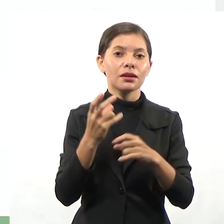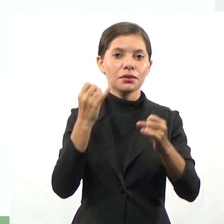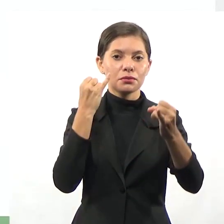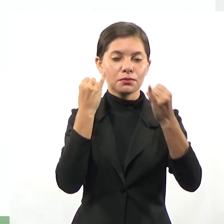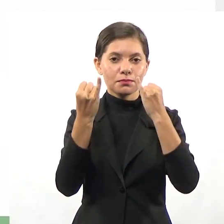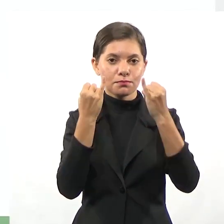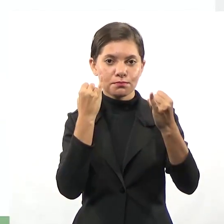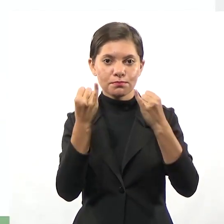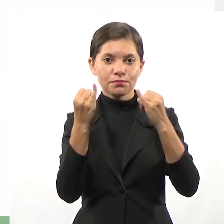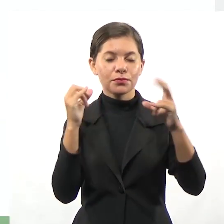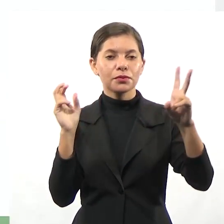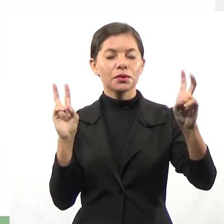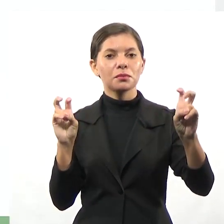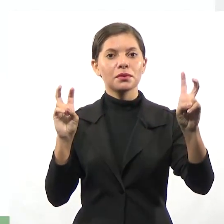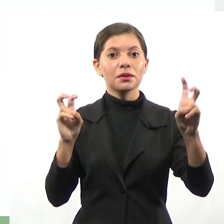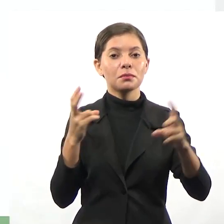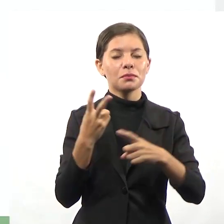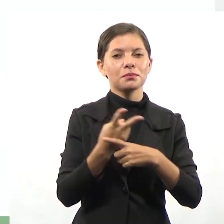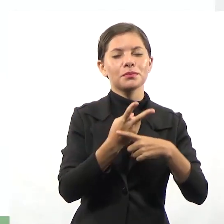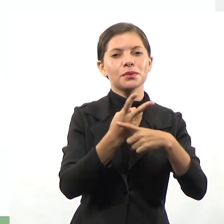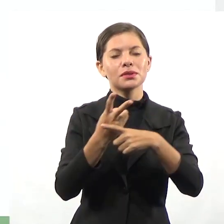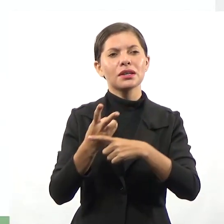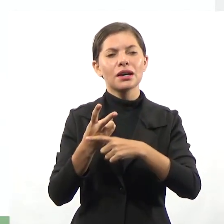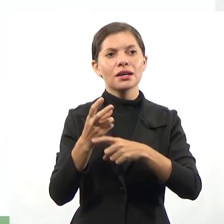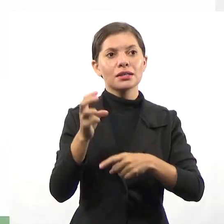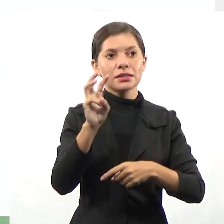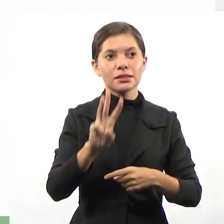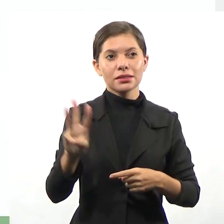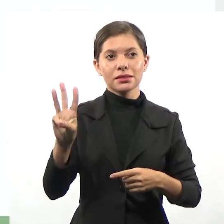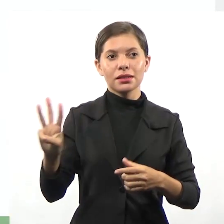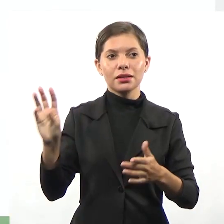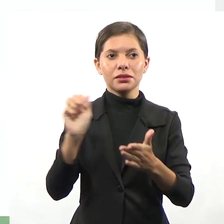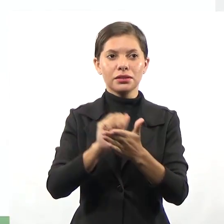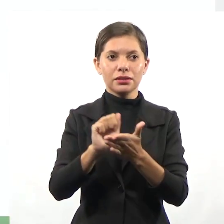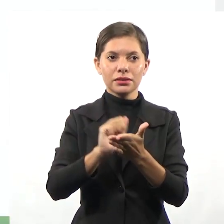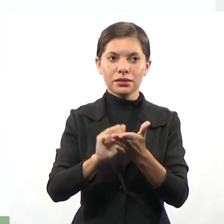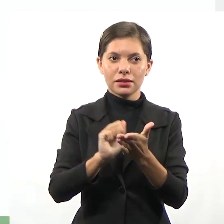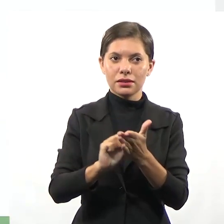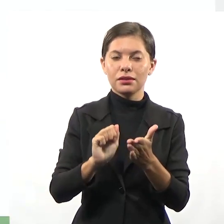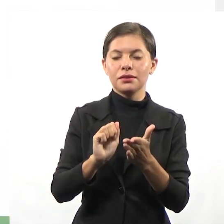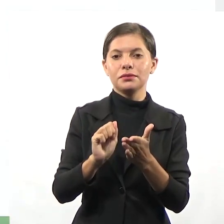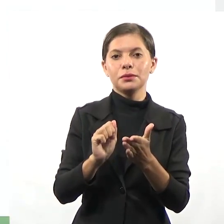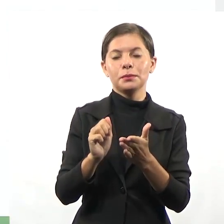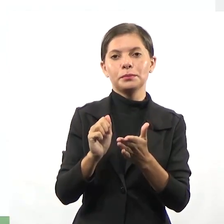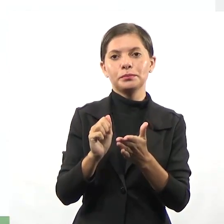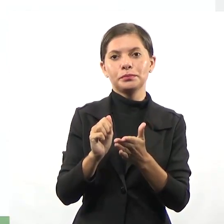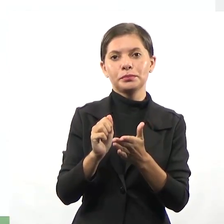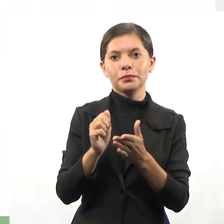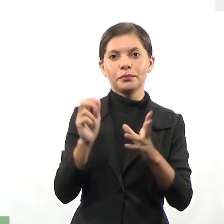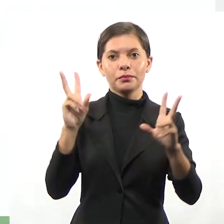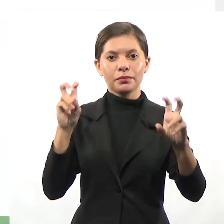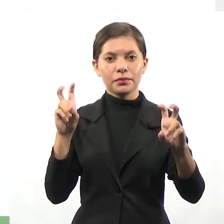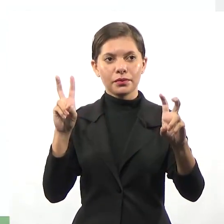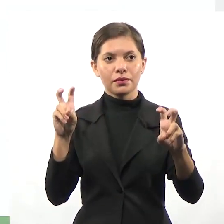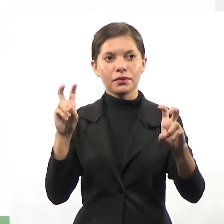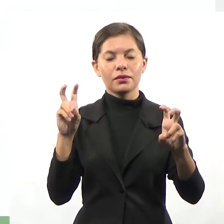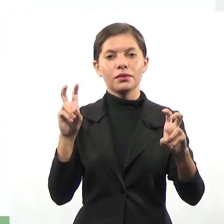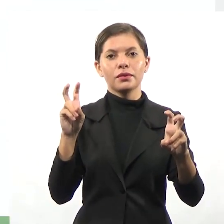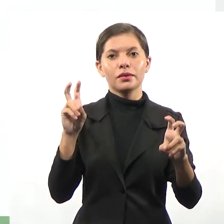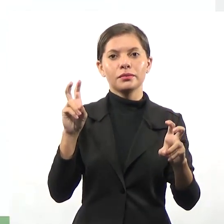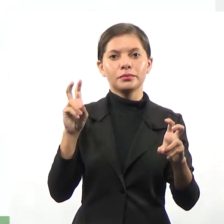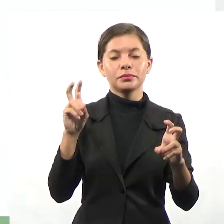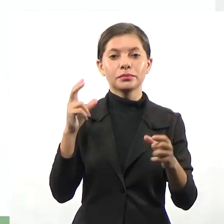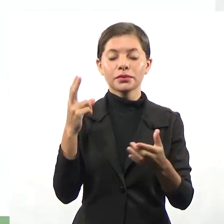temática. Então, eu tenho a editora Renote, a revista Ibero-Americana, que são campeões em